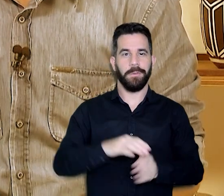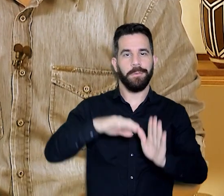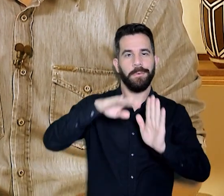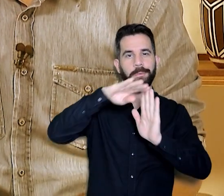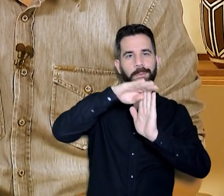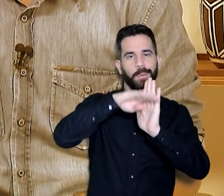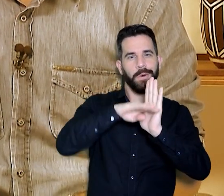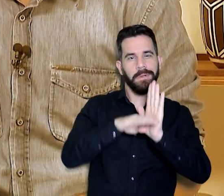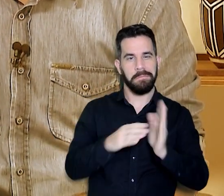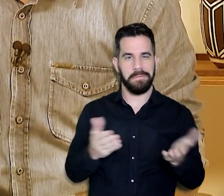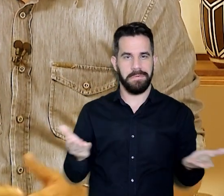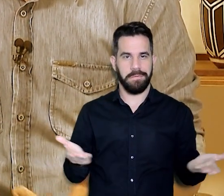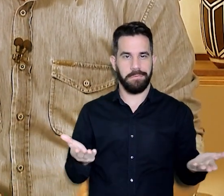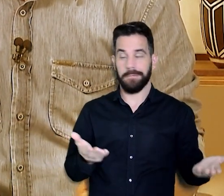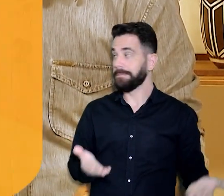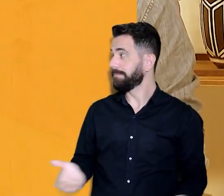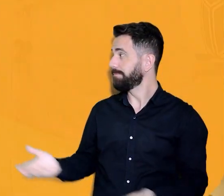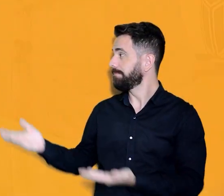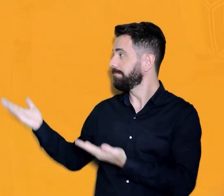A seguir,